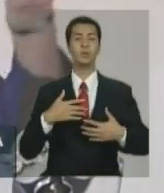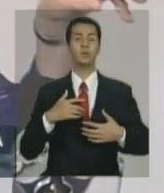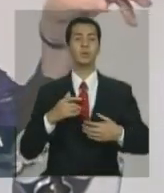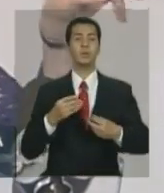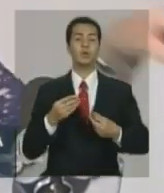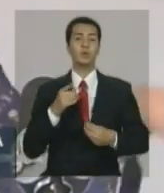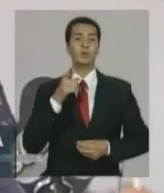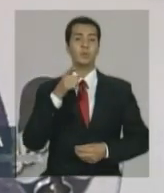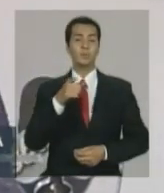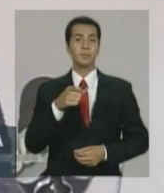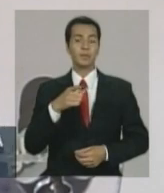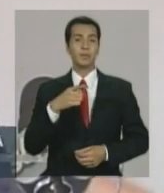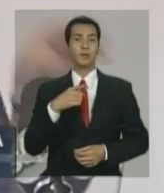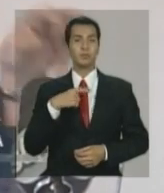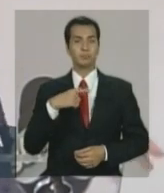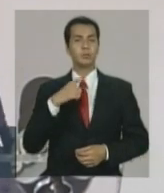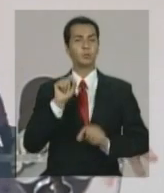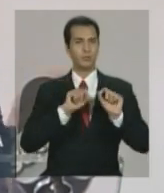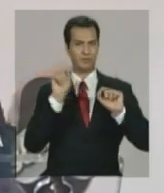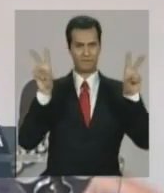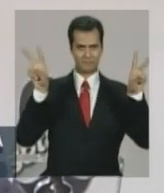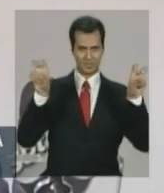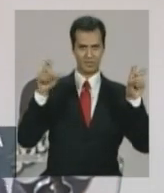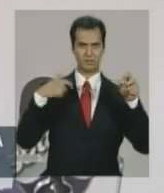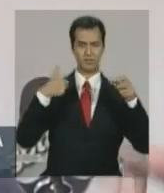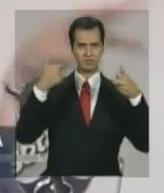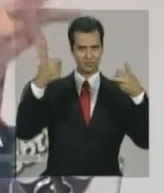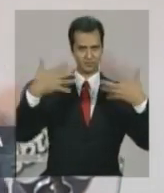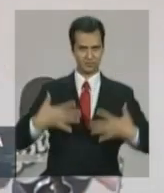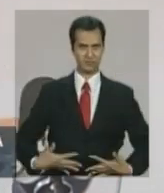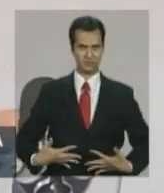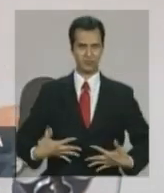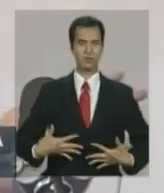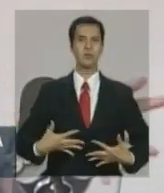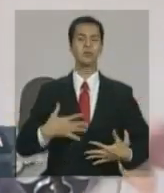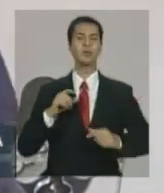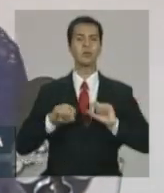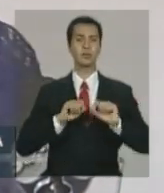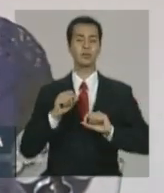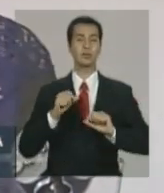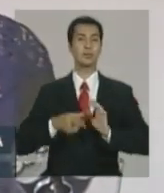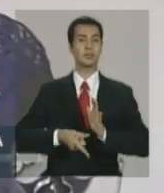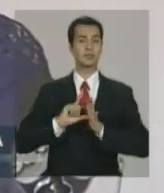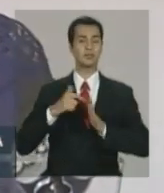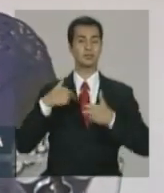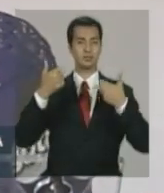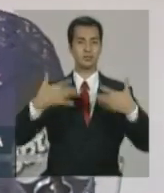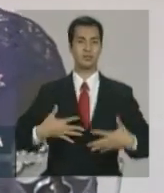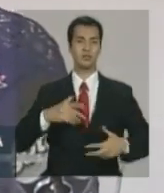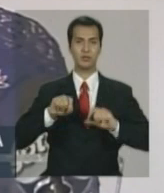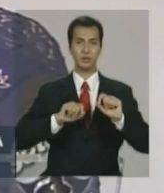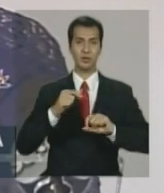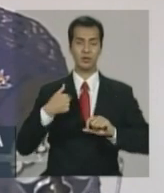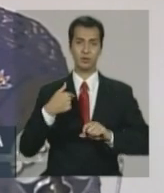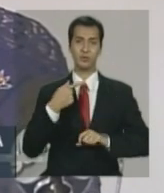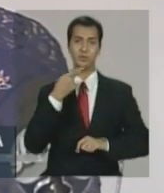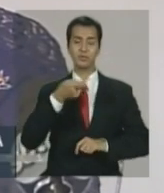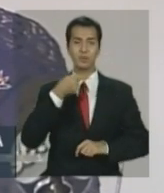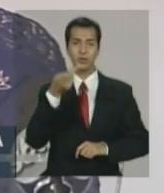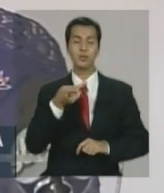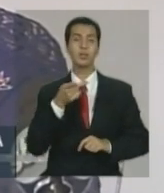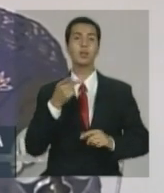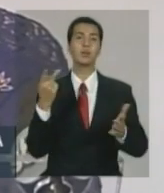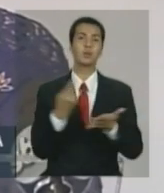ela tinha um destino mais preciso. Meu destino aí, no caso, eu estava mais me referindo ao fato de que